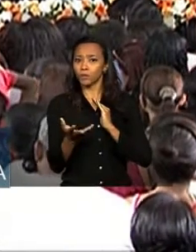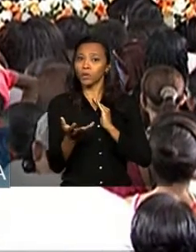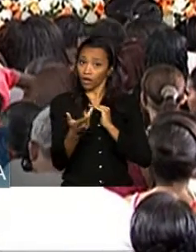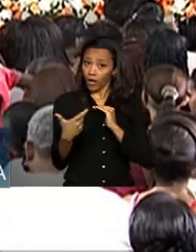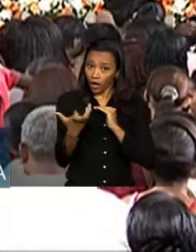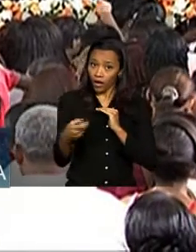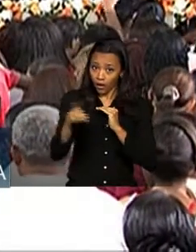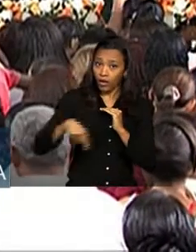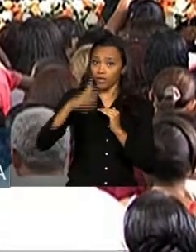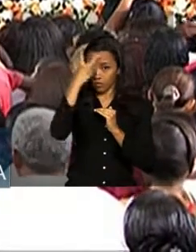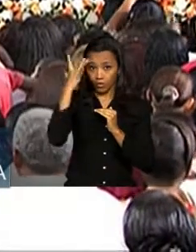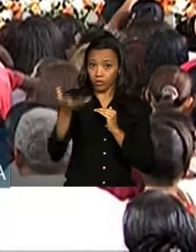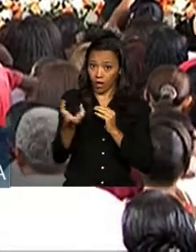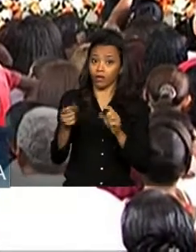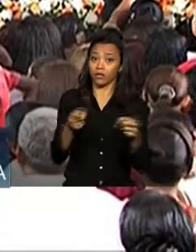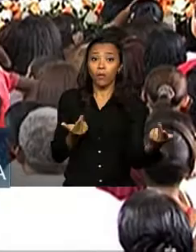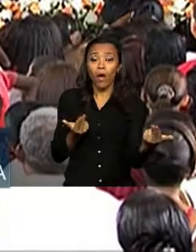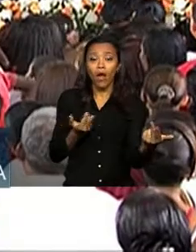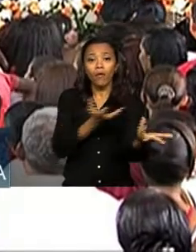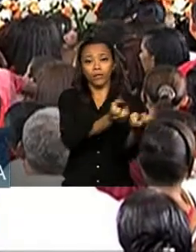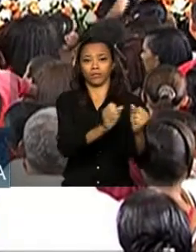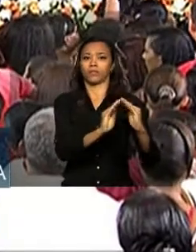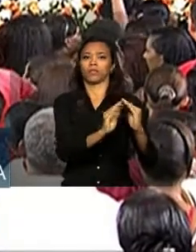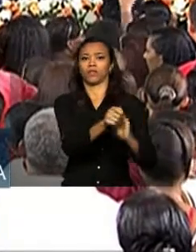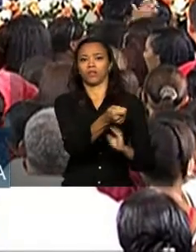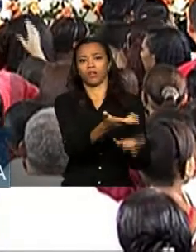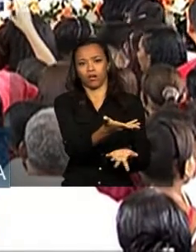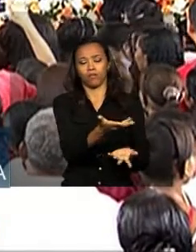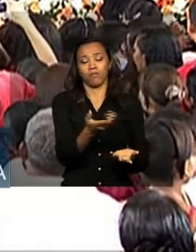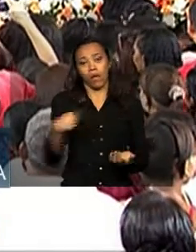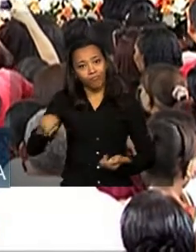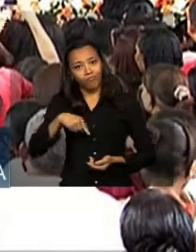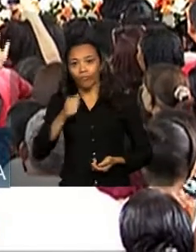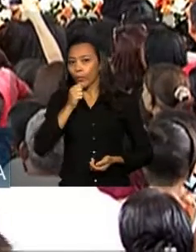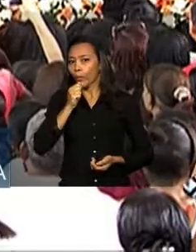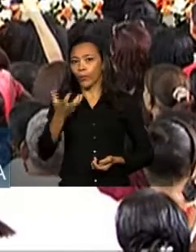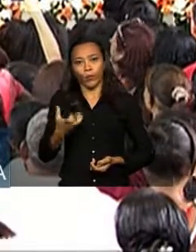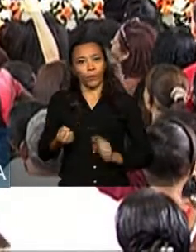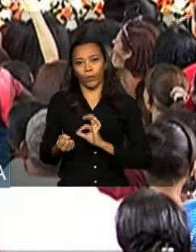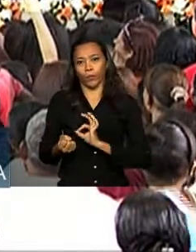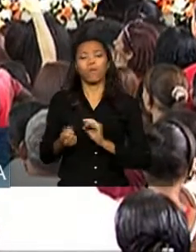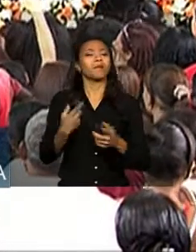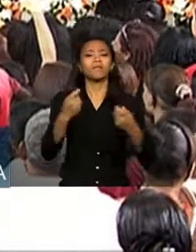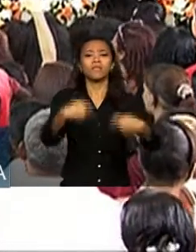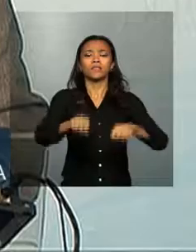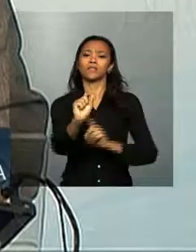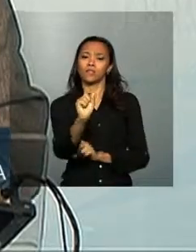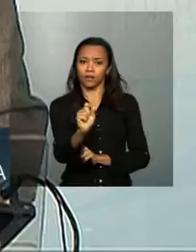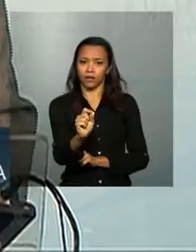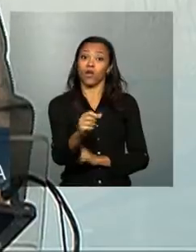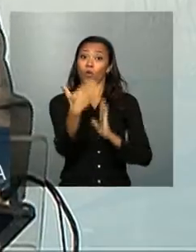recebendo. E para essas pessoas receberem a casa, o que é que precisa? Que o